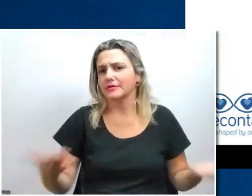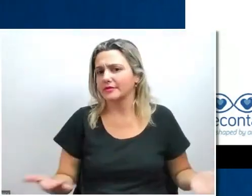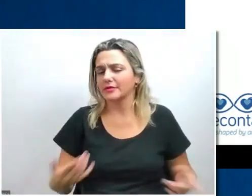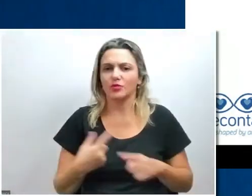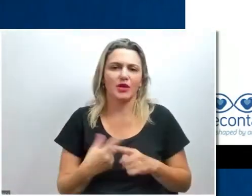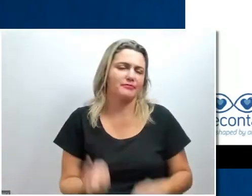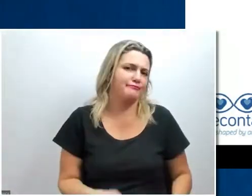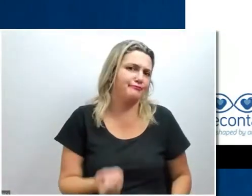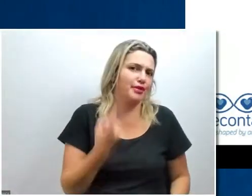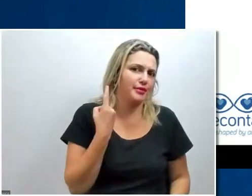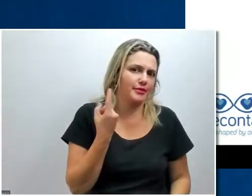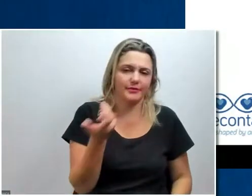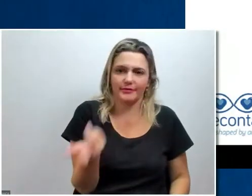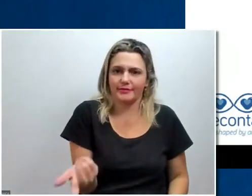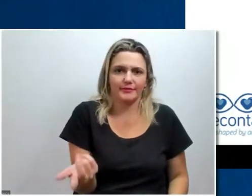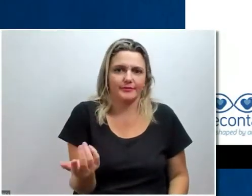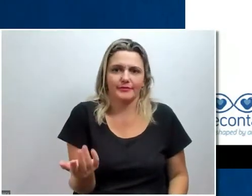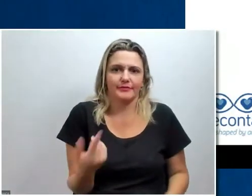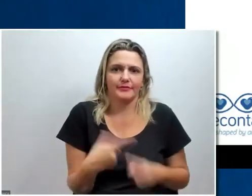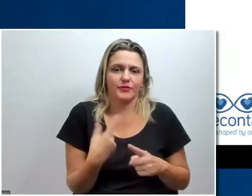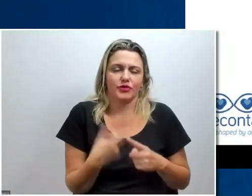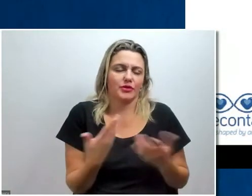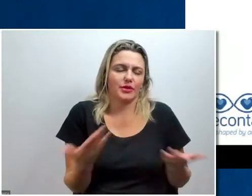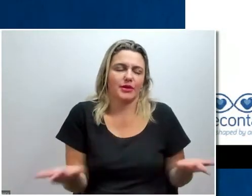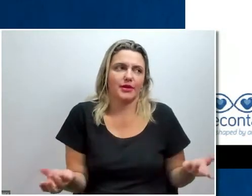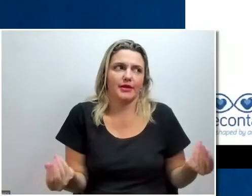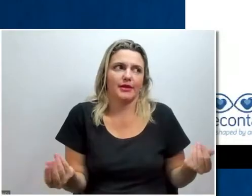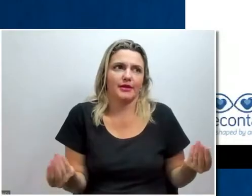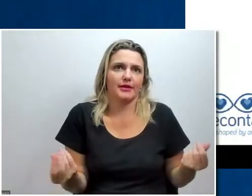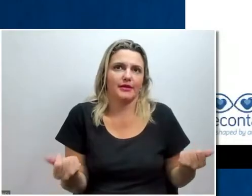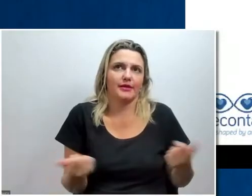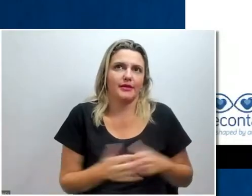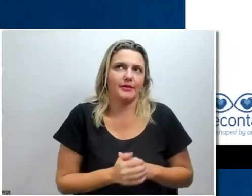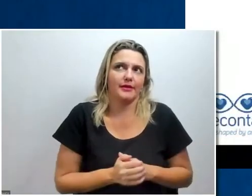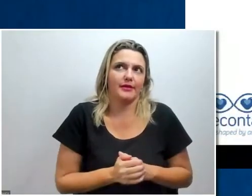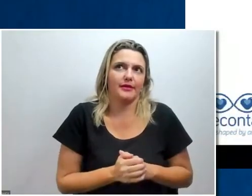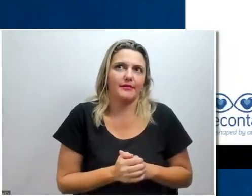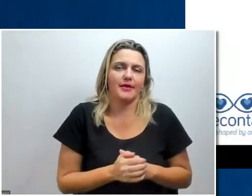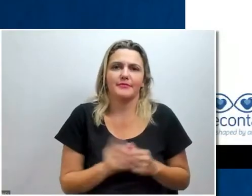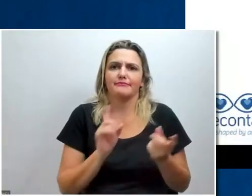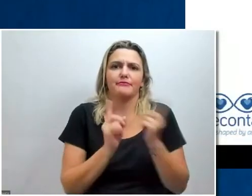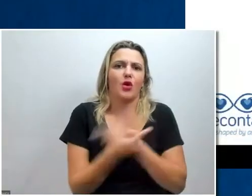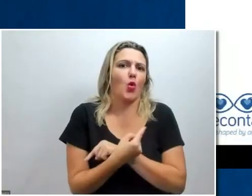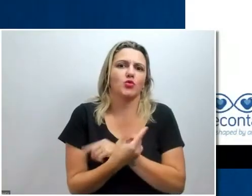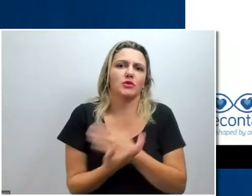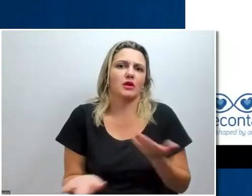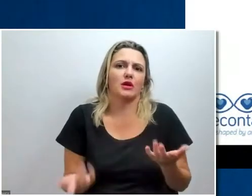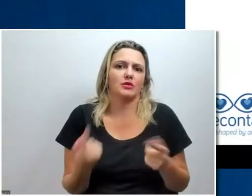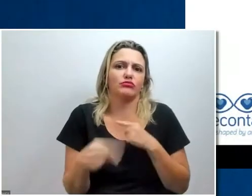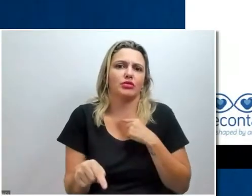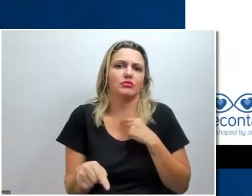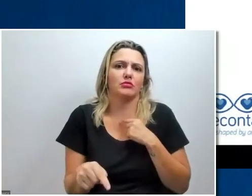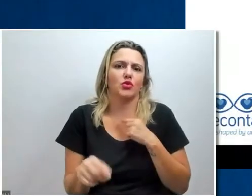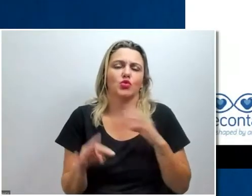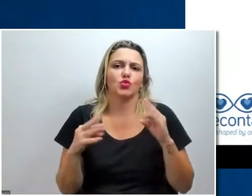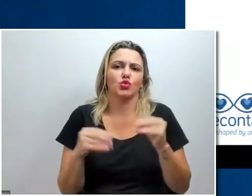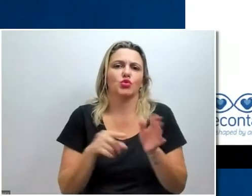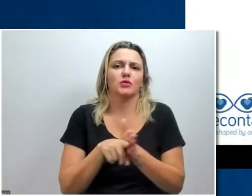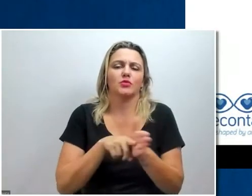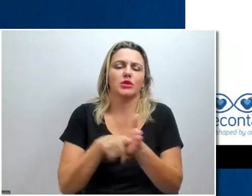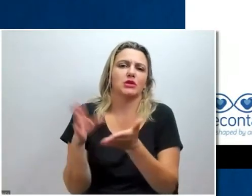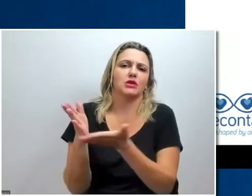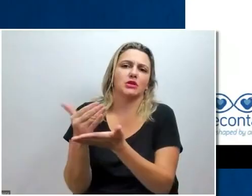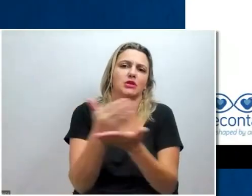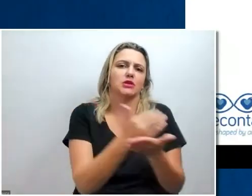absurda, né? E vai diretamente, né, contrário a todos os dados que nós temos de ciência hoje em dia.